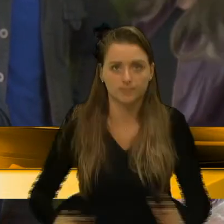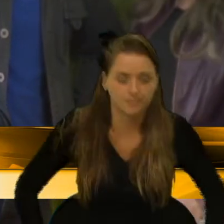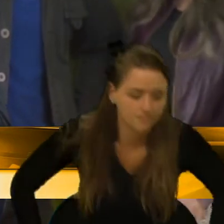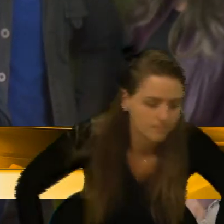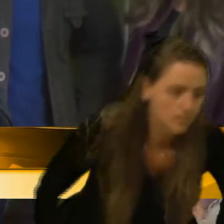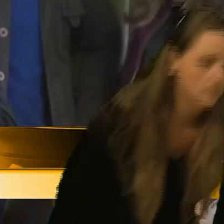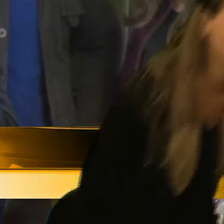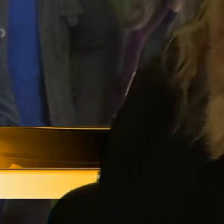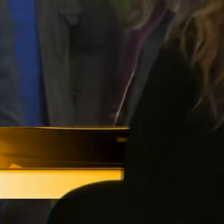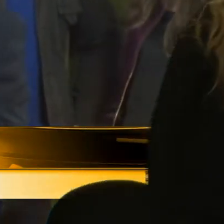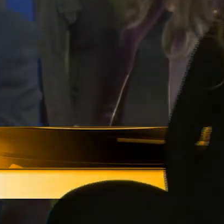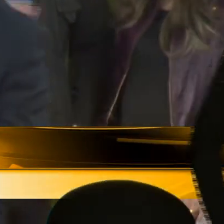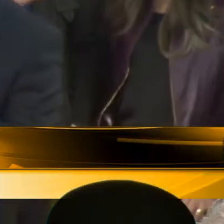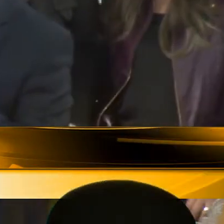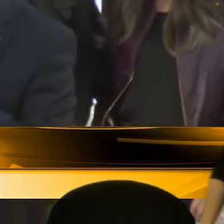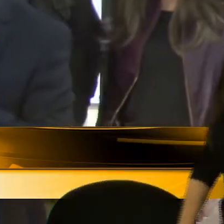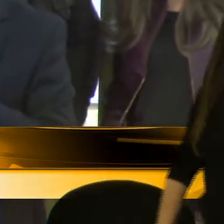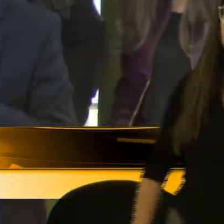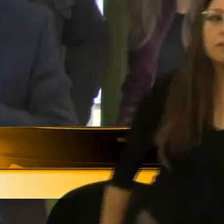Eu fui obrigado a falar